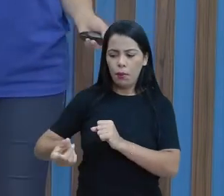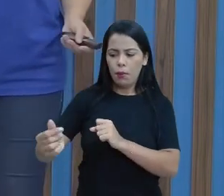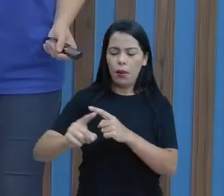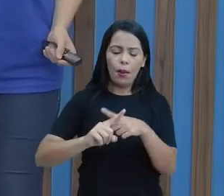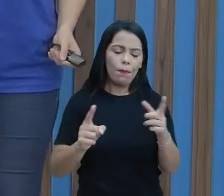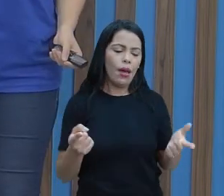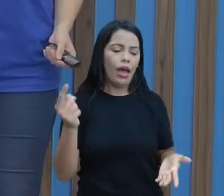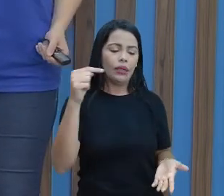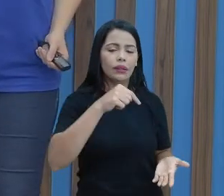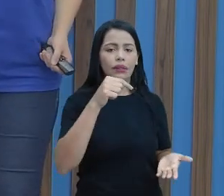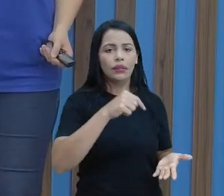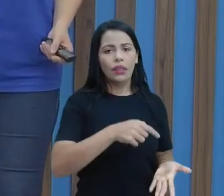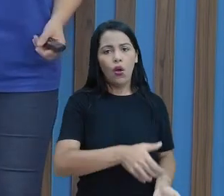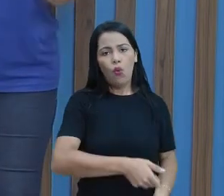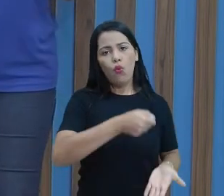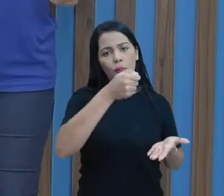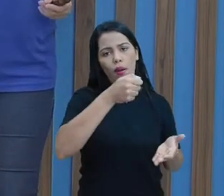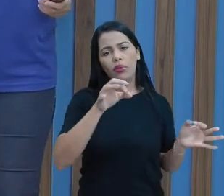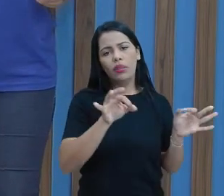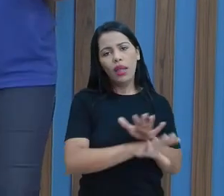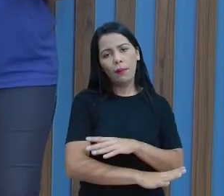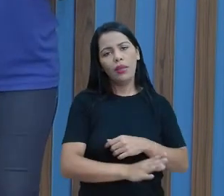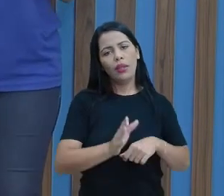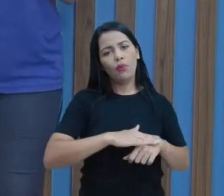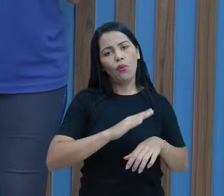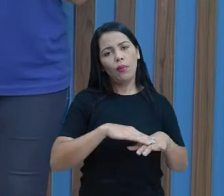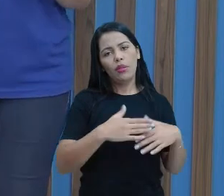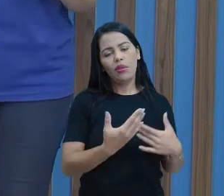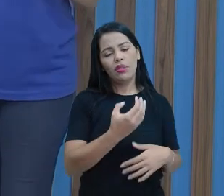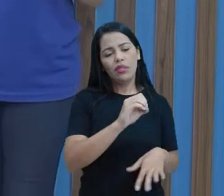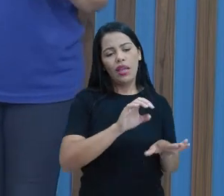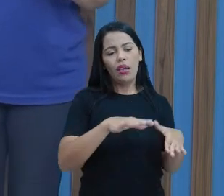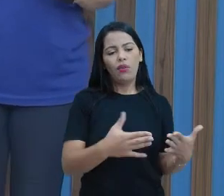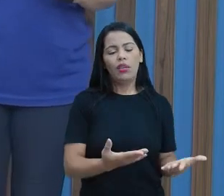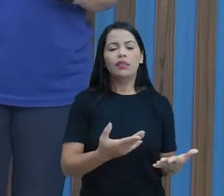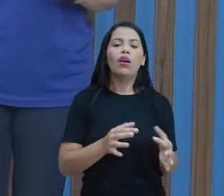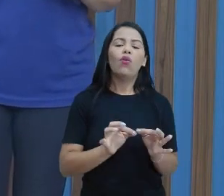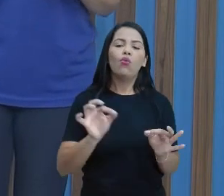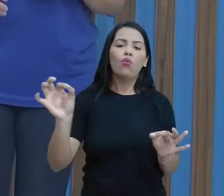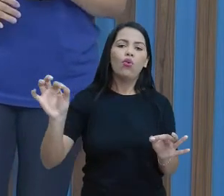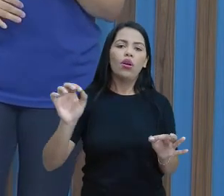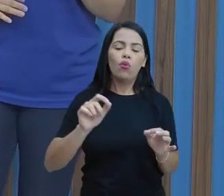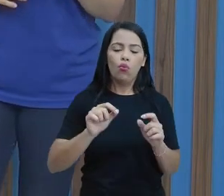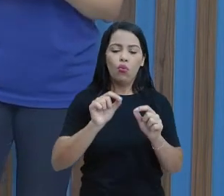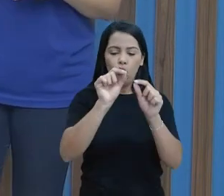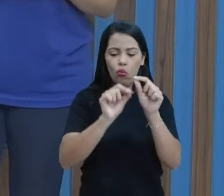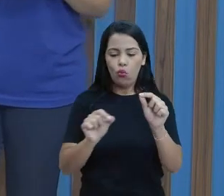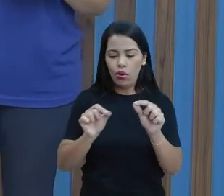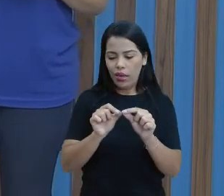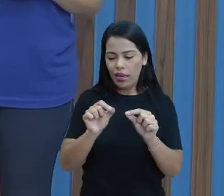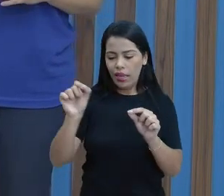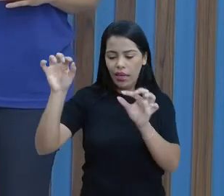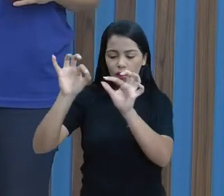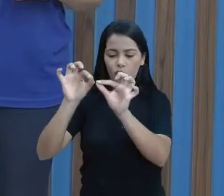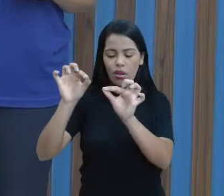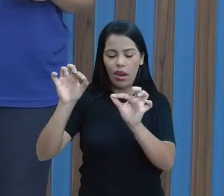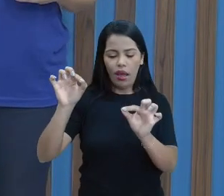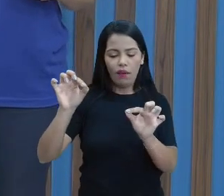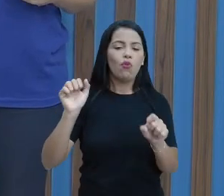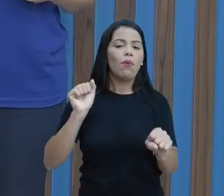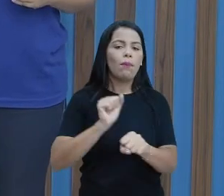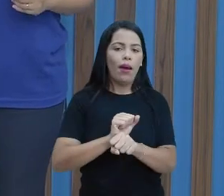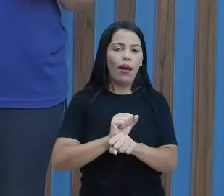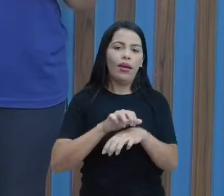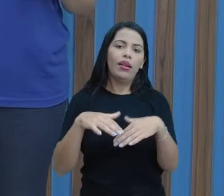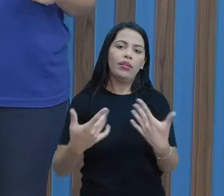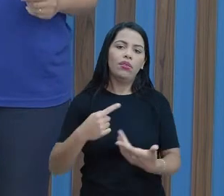acabam em algum momento, né? Vira 0, e aí a gente tem que esse gráfico para ali, tá certo? A gente começa a perceber que vale